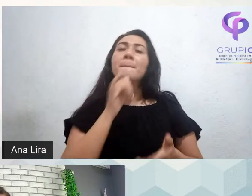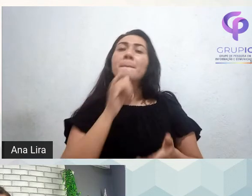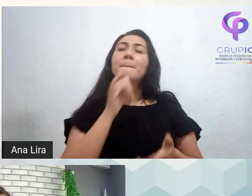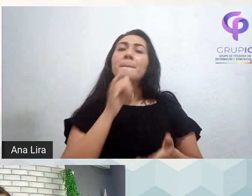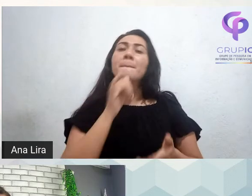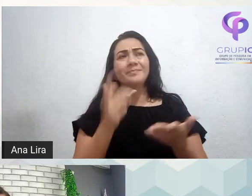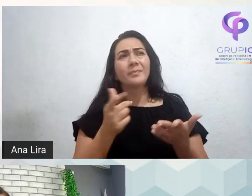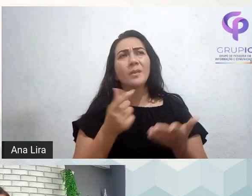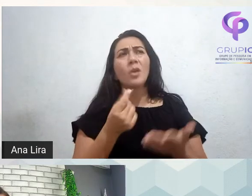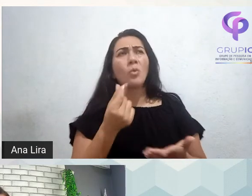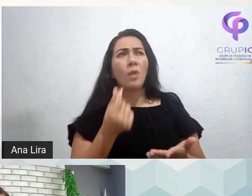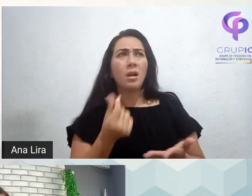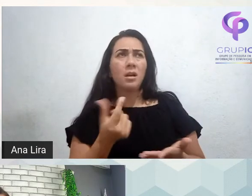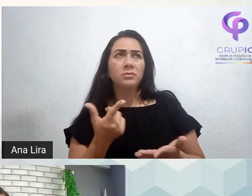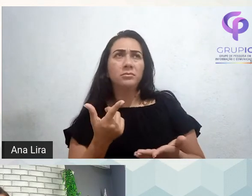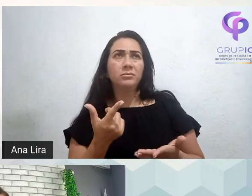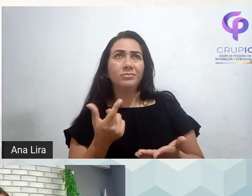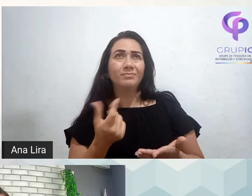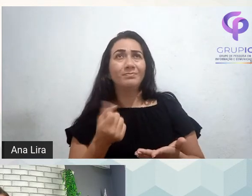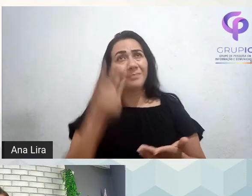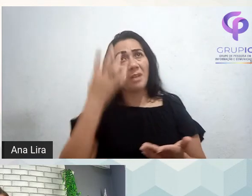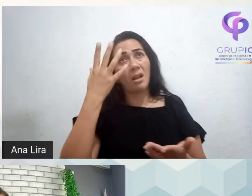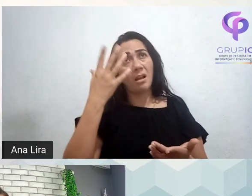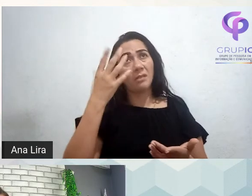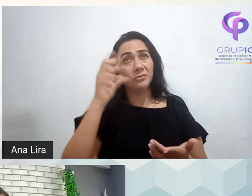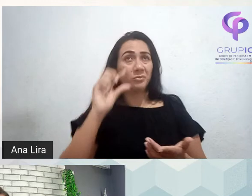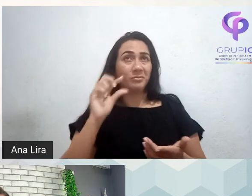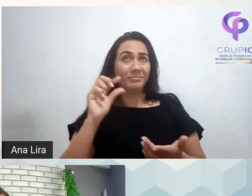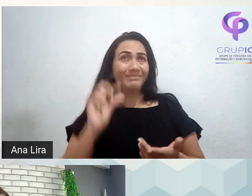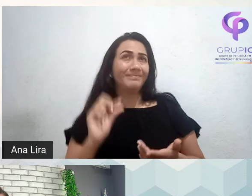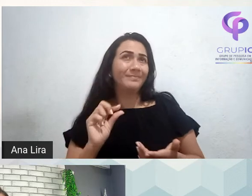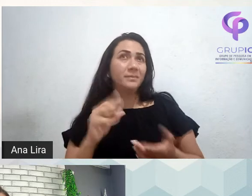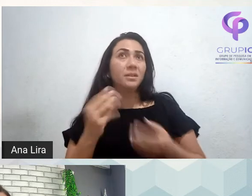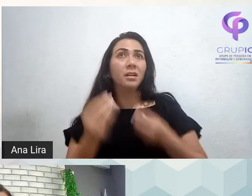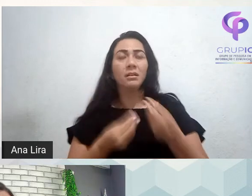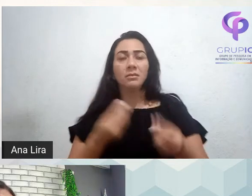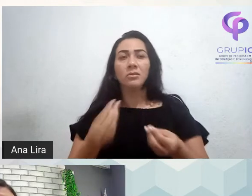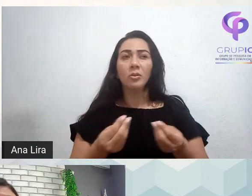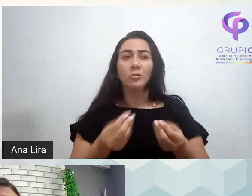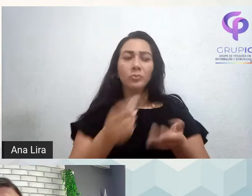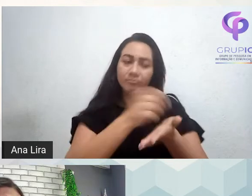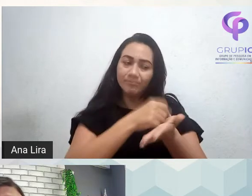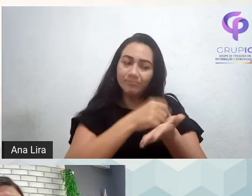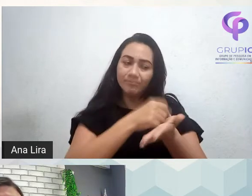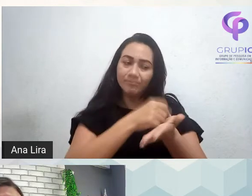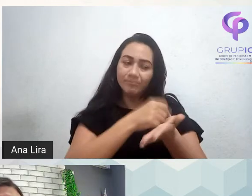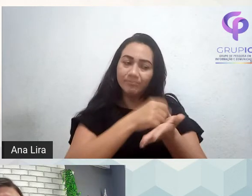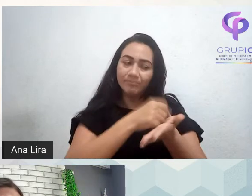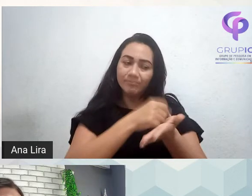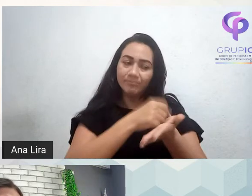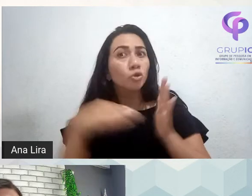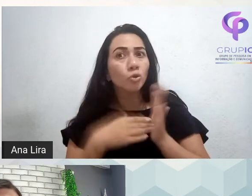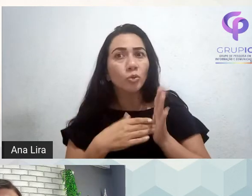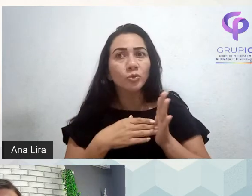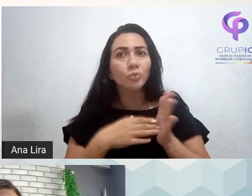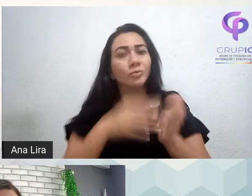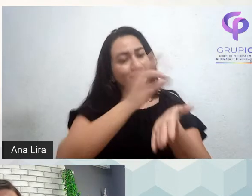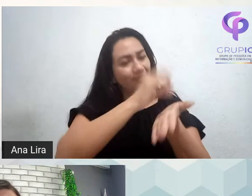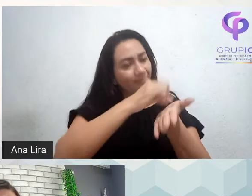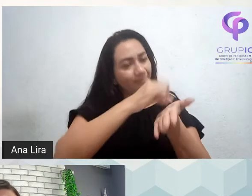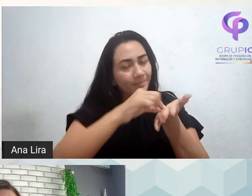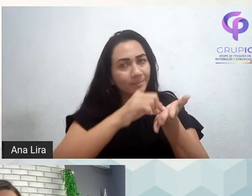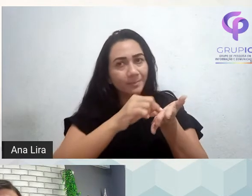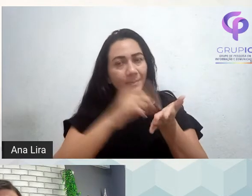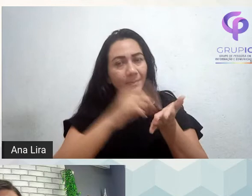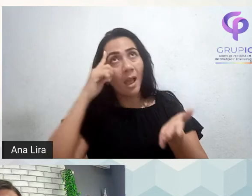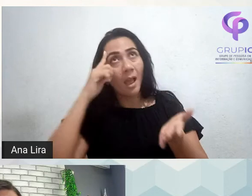não? Bom, esse é o orçamento que eu fiz, estou colocando o valor com maior economicidade, através dos orçamentos que eu